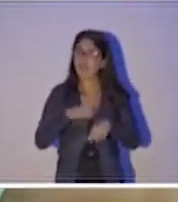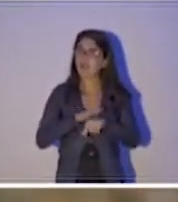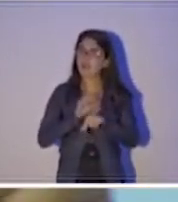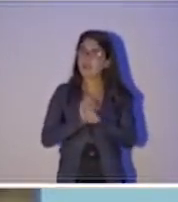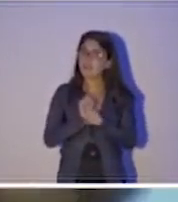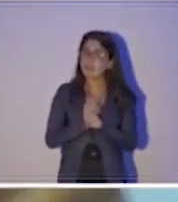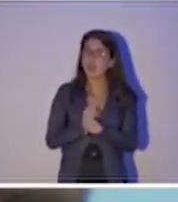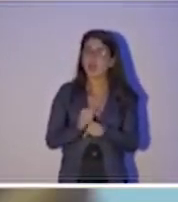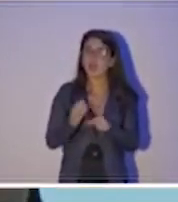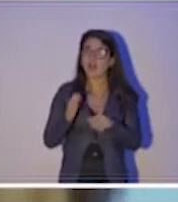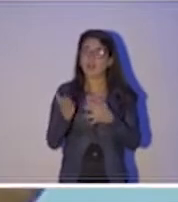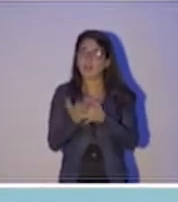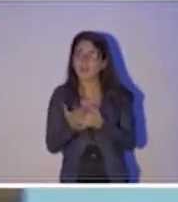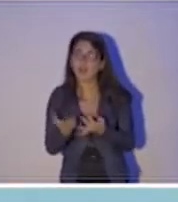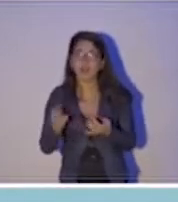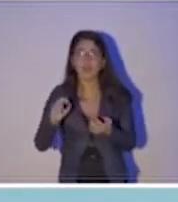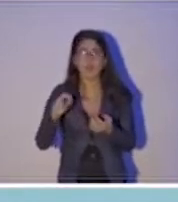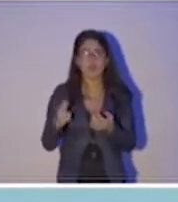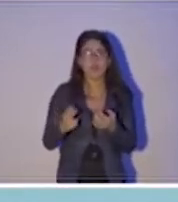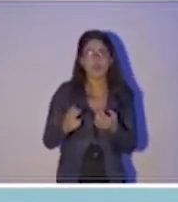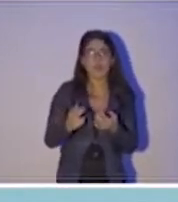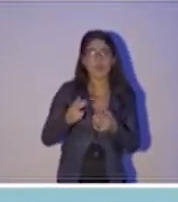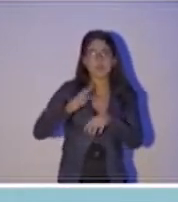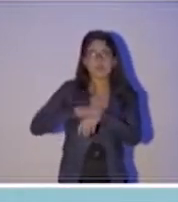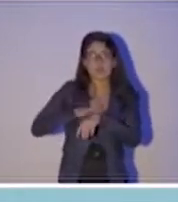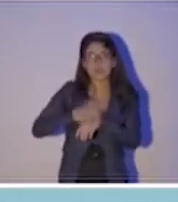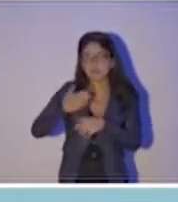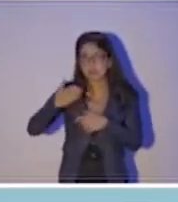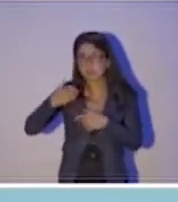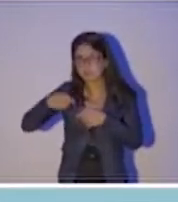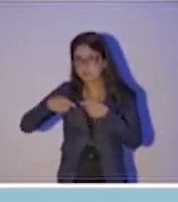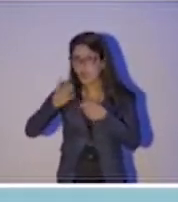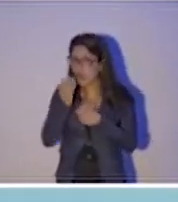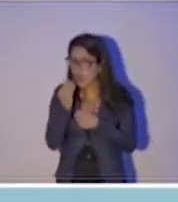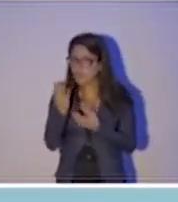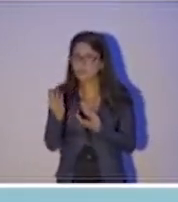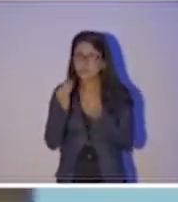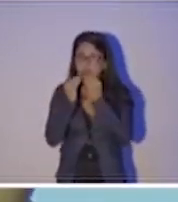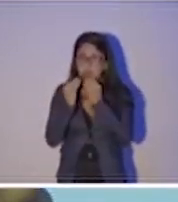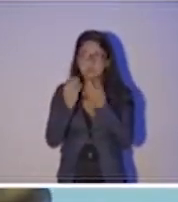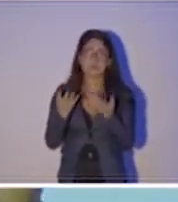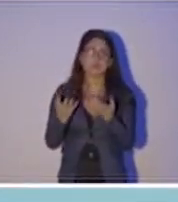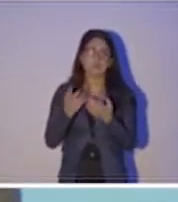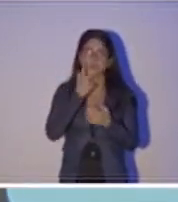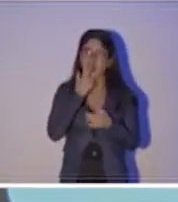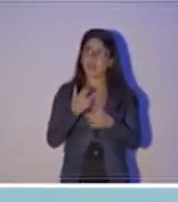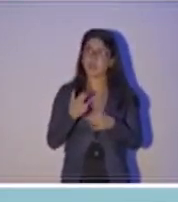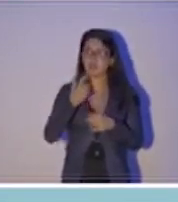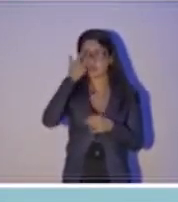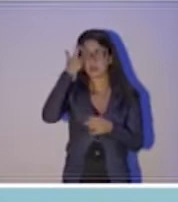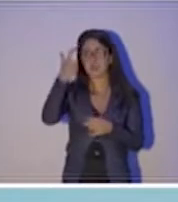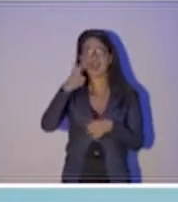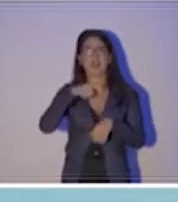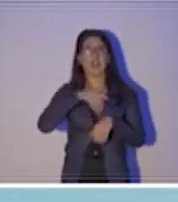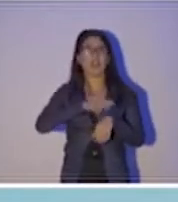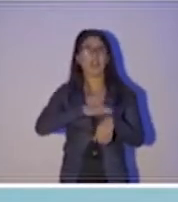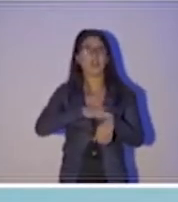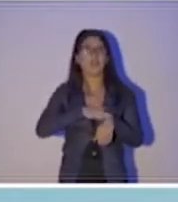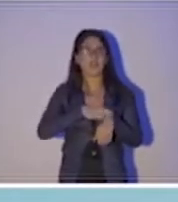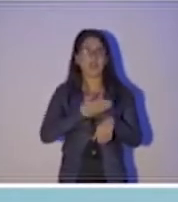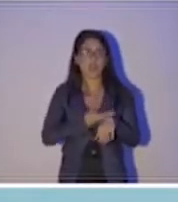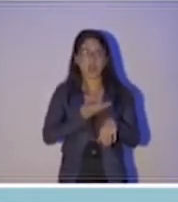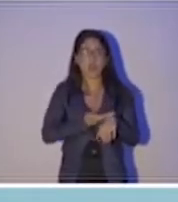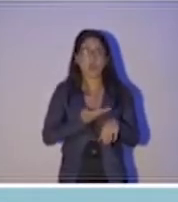de lanche. E é quase como se existisse uma percepção de que o tempo da aula ele não é